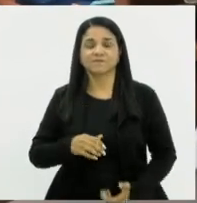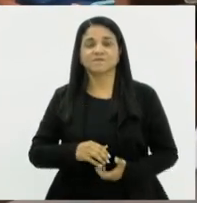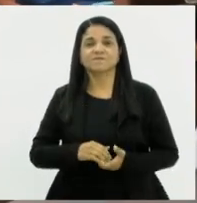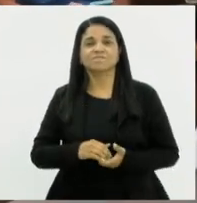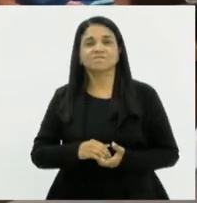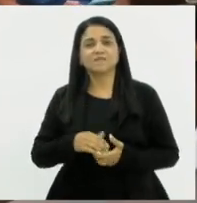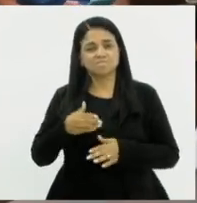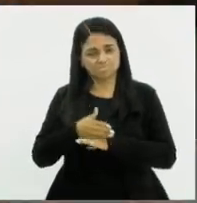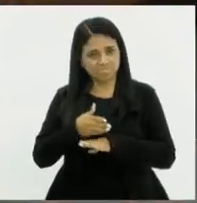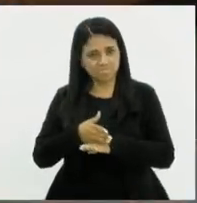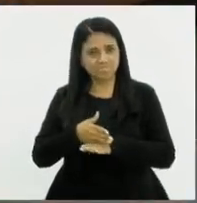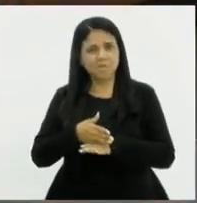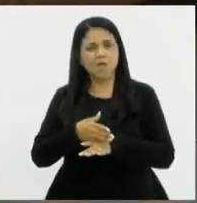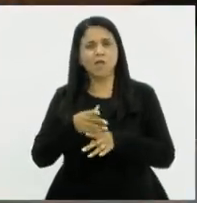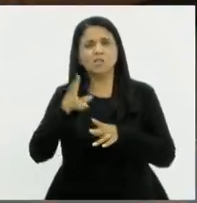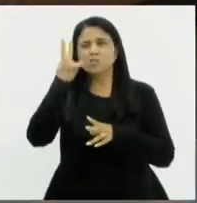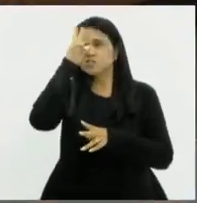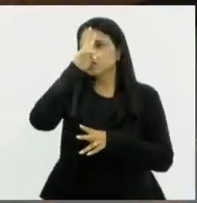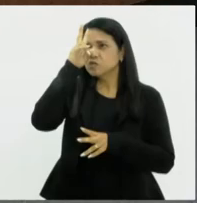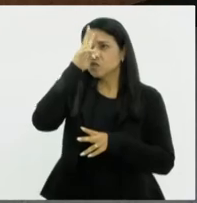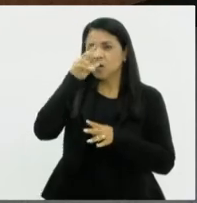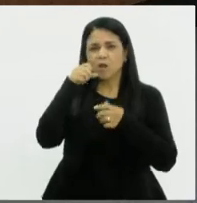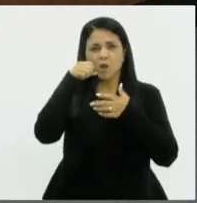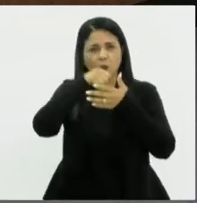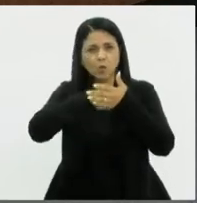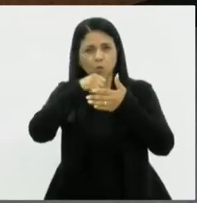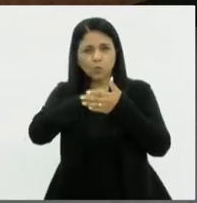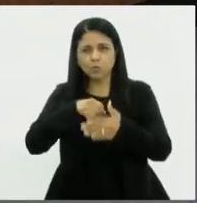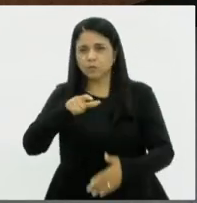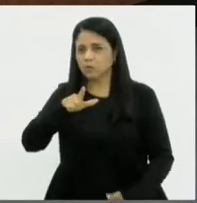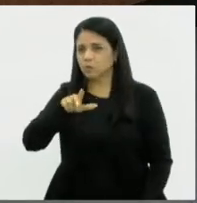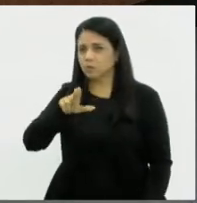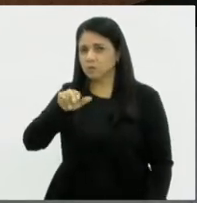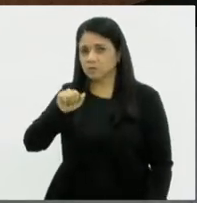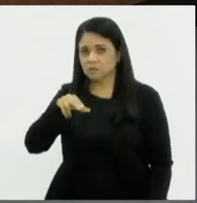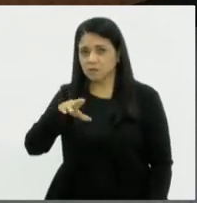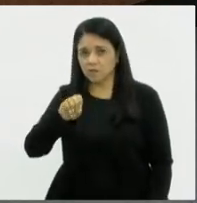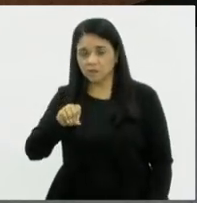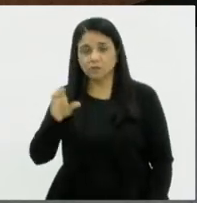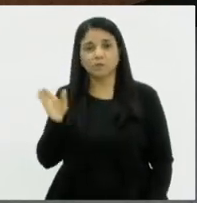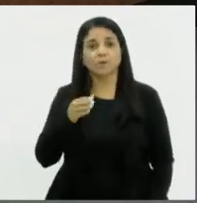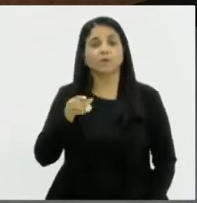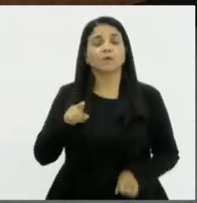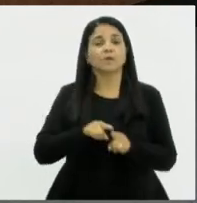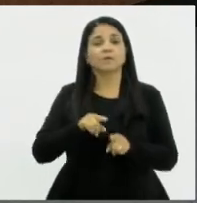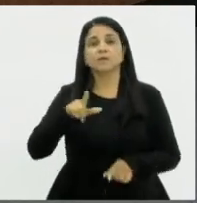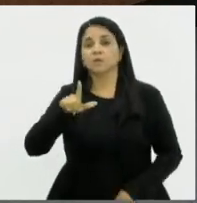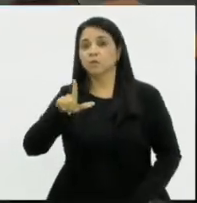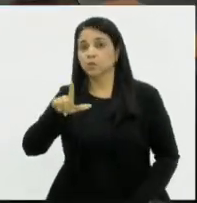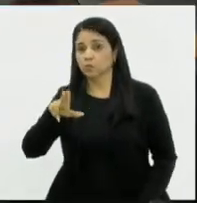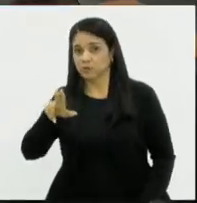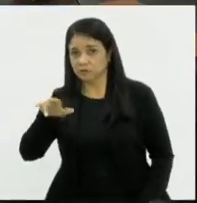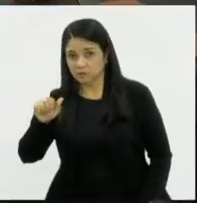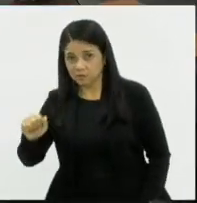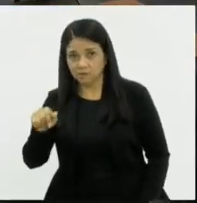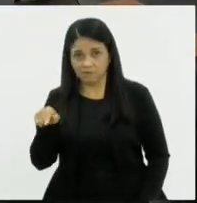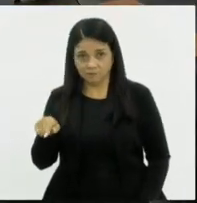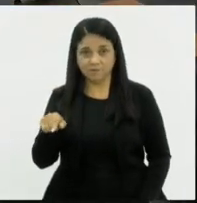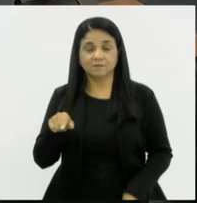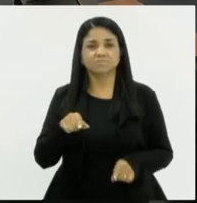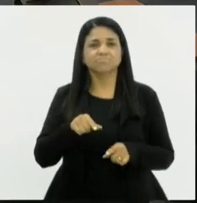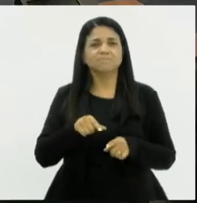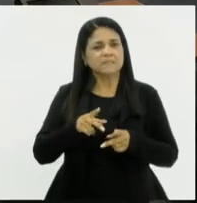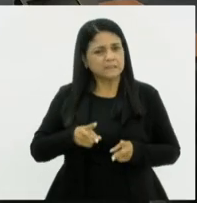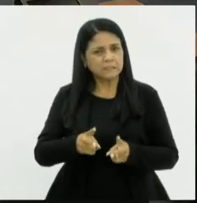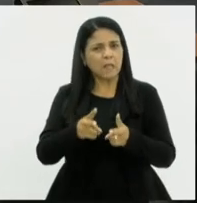A história de luta do desembargador Luciano Barreto e da desembargadora Lúcia Esteves, por muito tempo